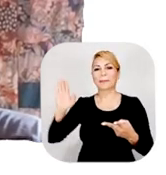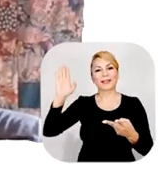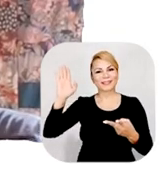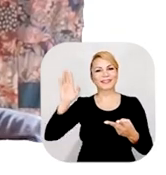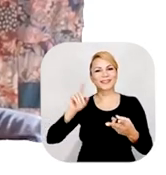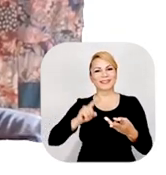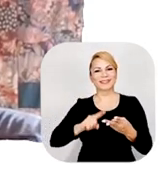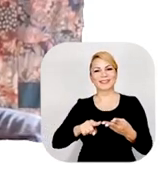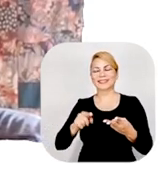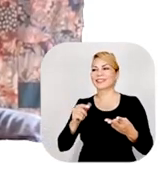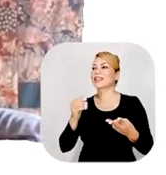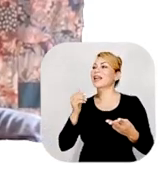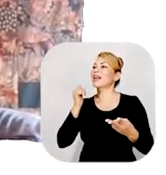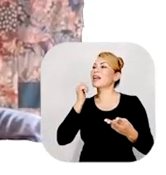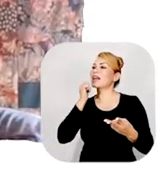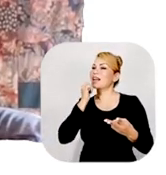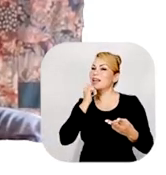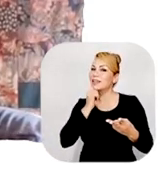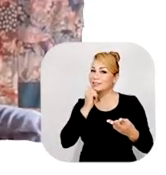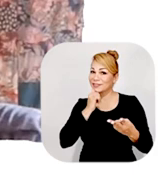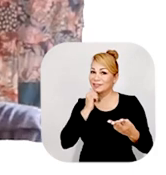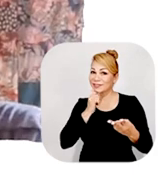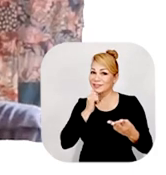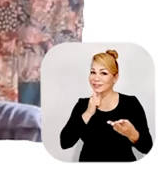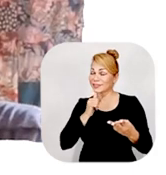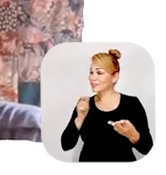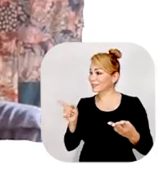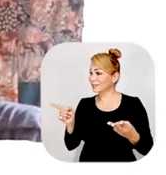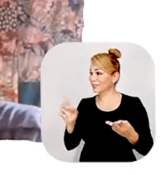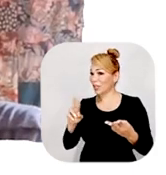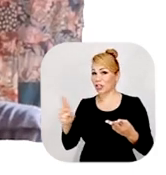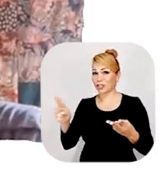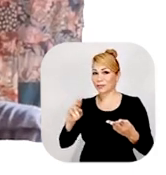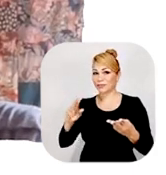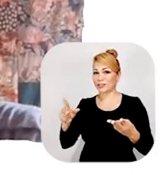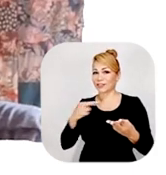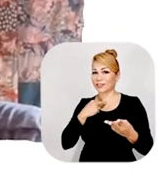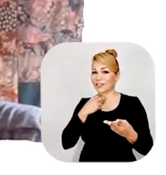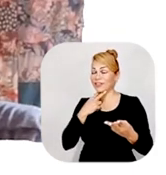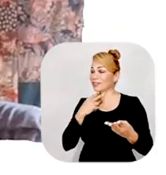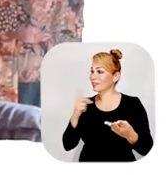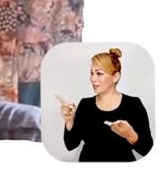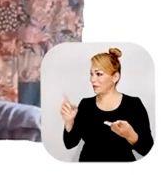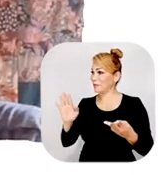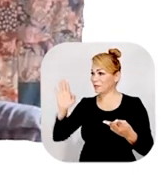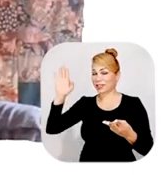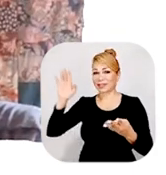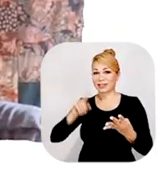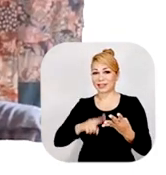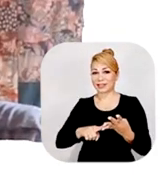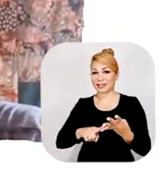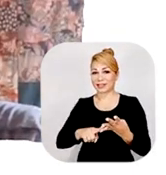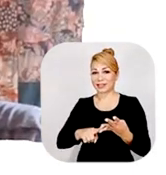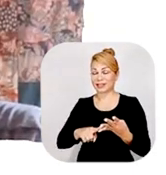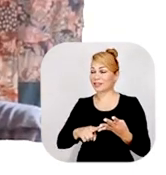Presente. Presente. Anankupié Amniapé. Presente. Karami